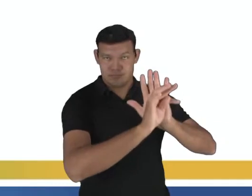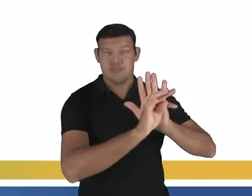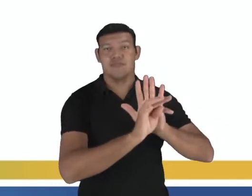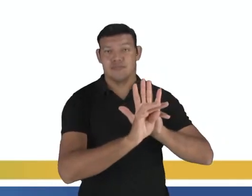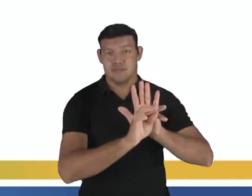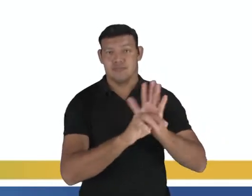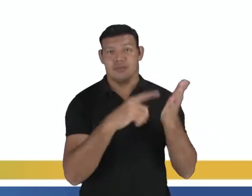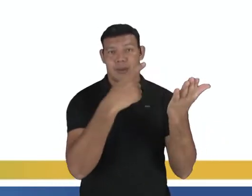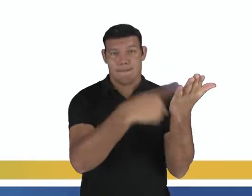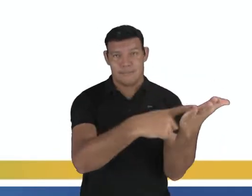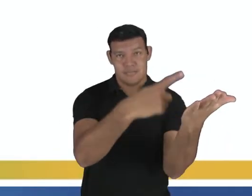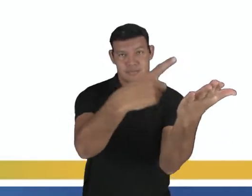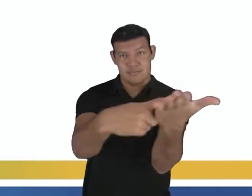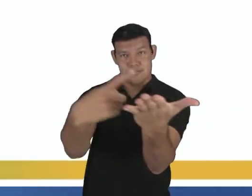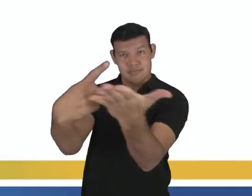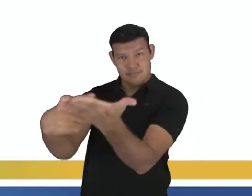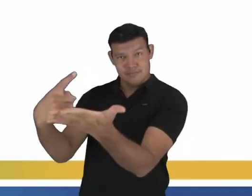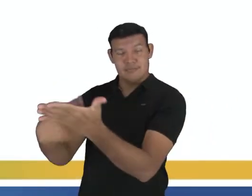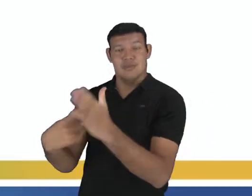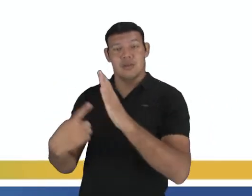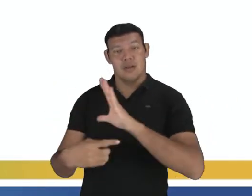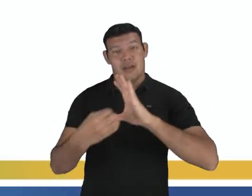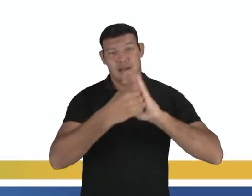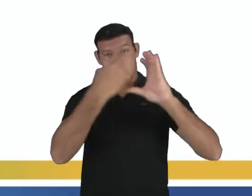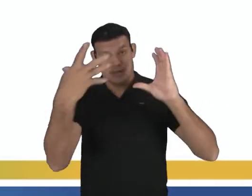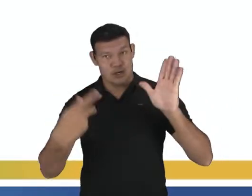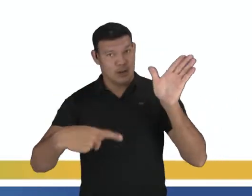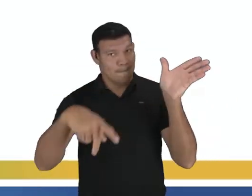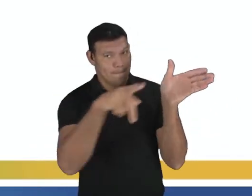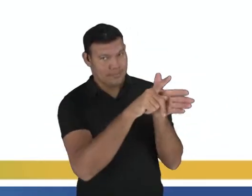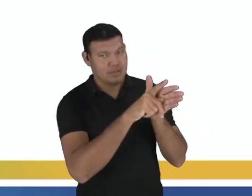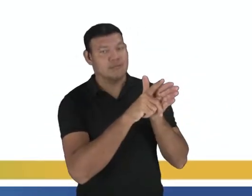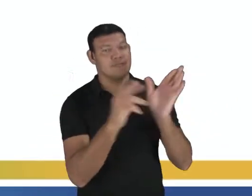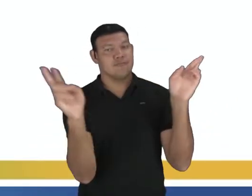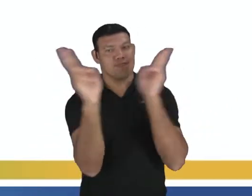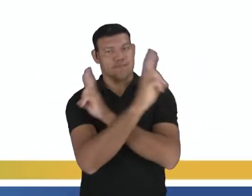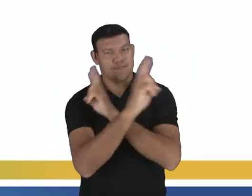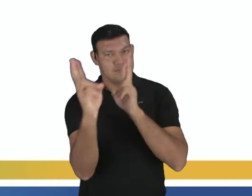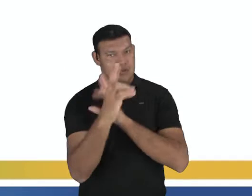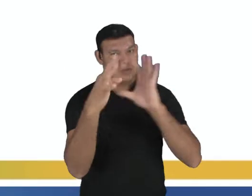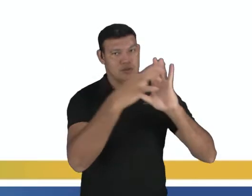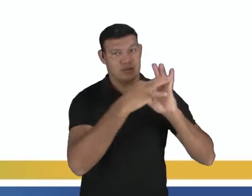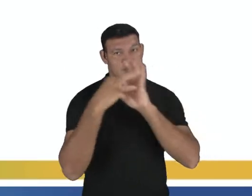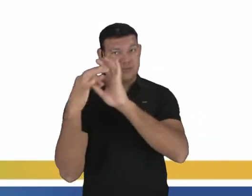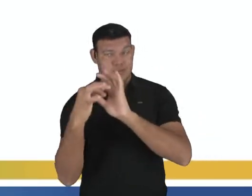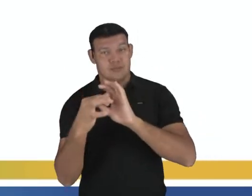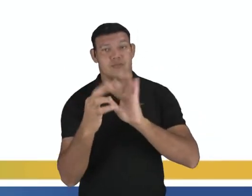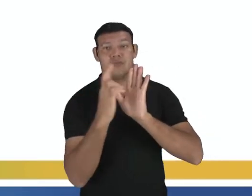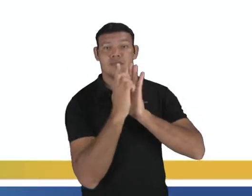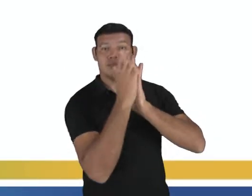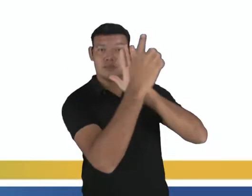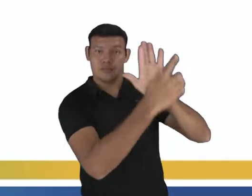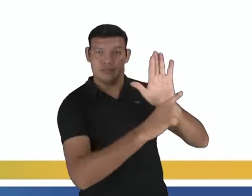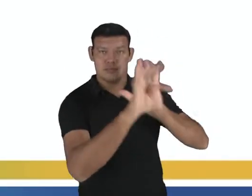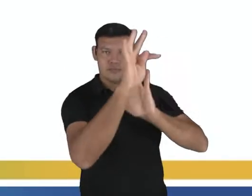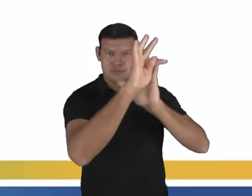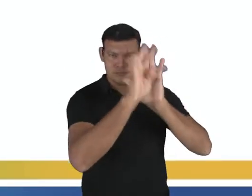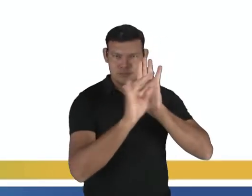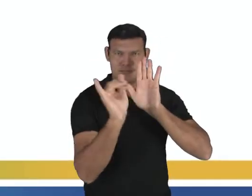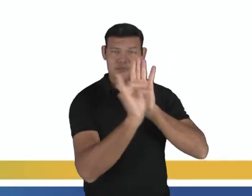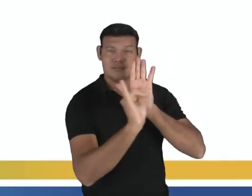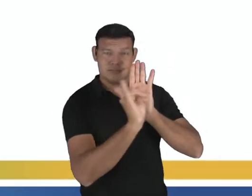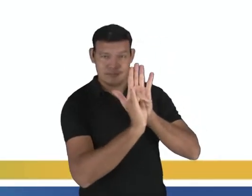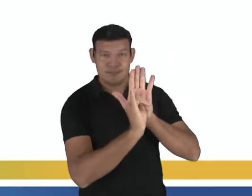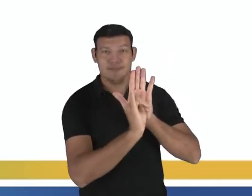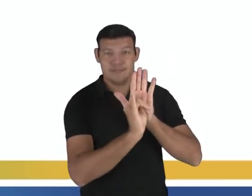os textos de acordo com suas características em relação a um contexto. O gênero textual é